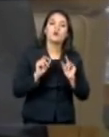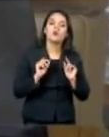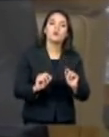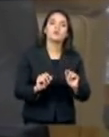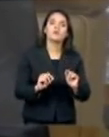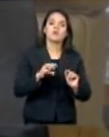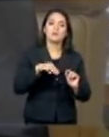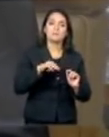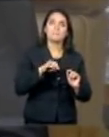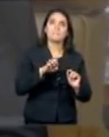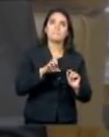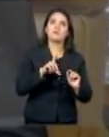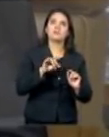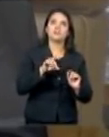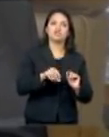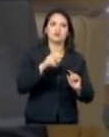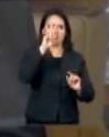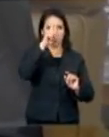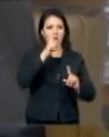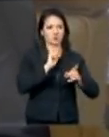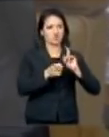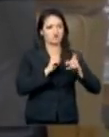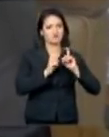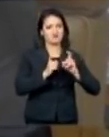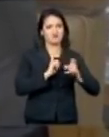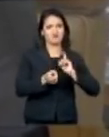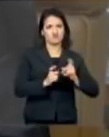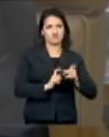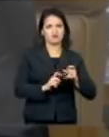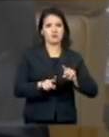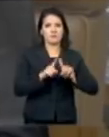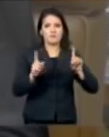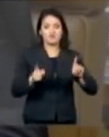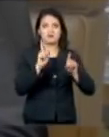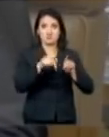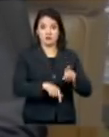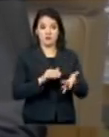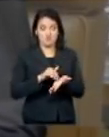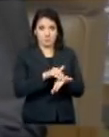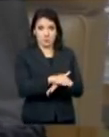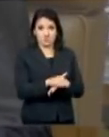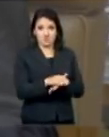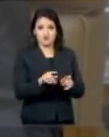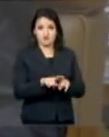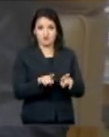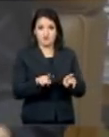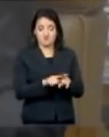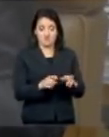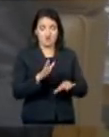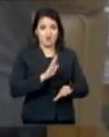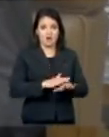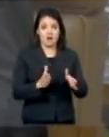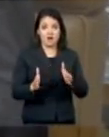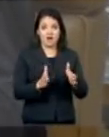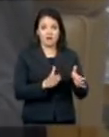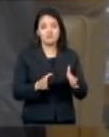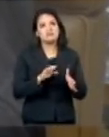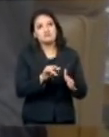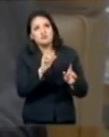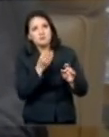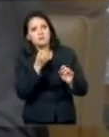de iniciativa que importa são a validade do ato é na verdade